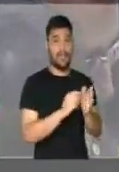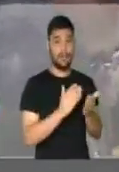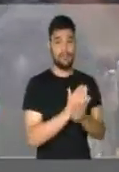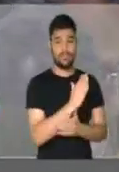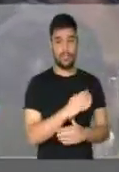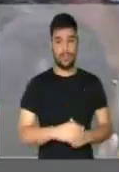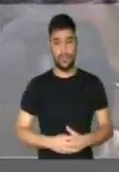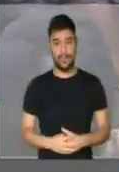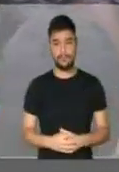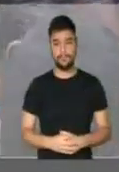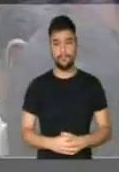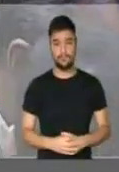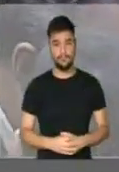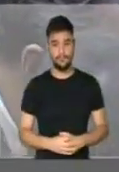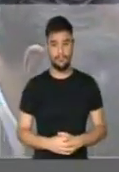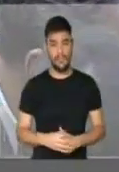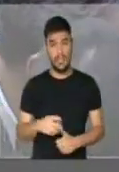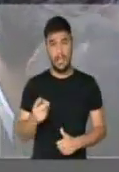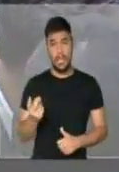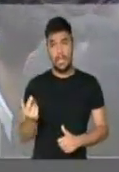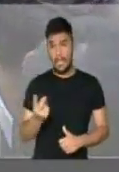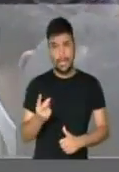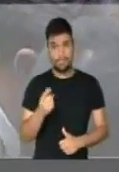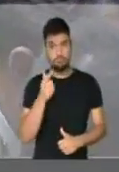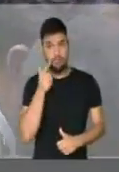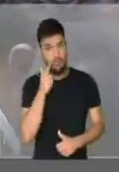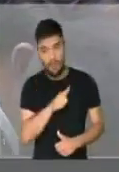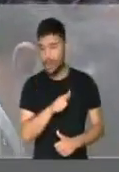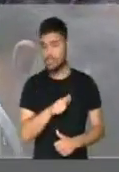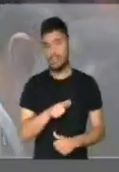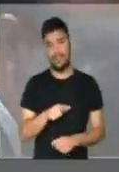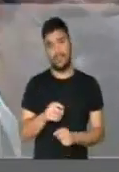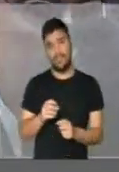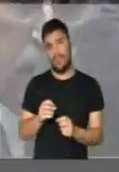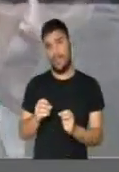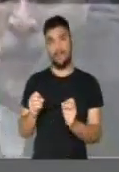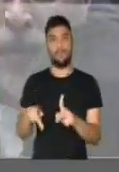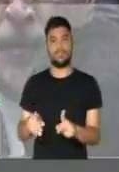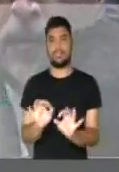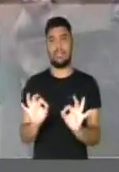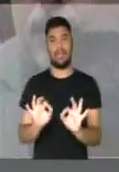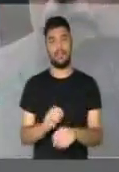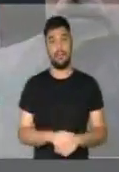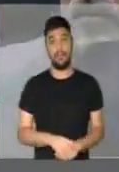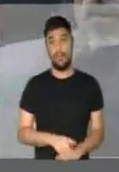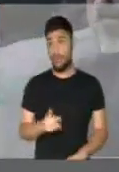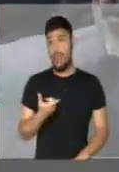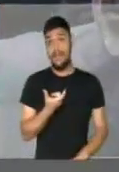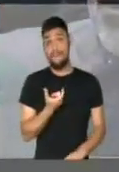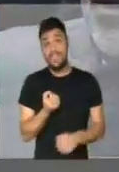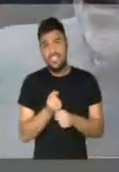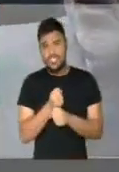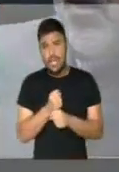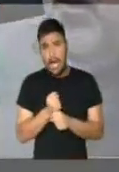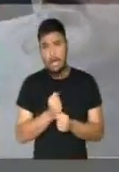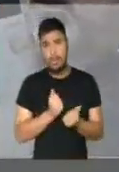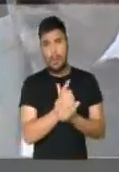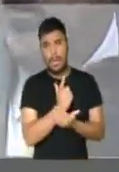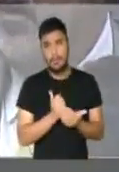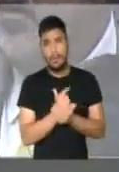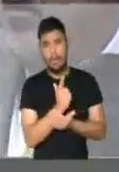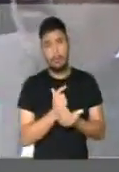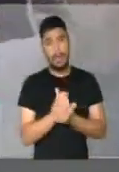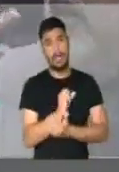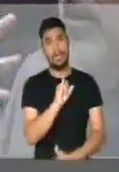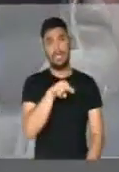reforma absurda, que eles não vão mais poder se aposentar. 20 anos de contribuição diante